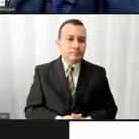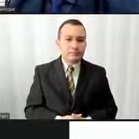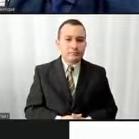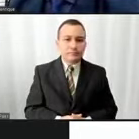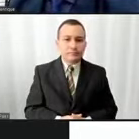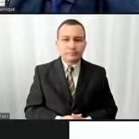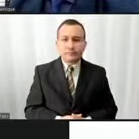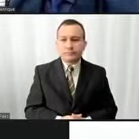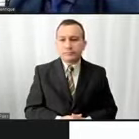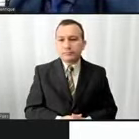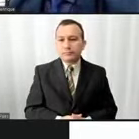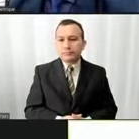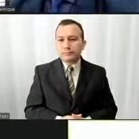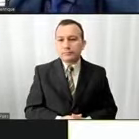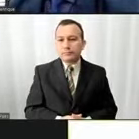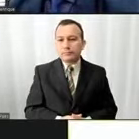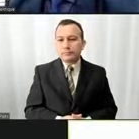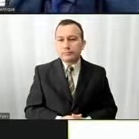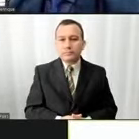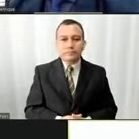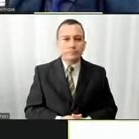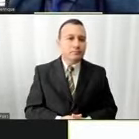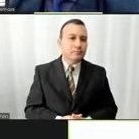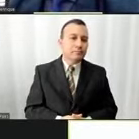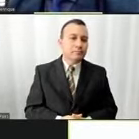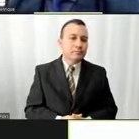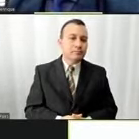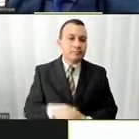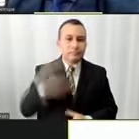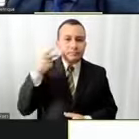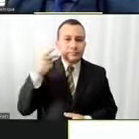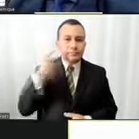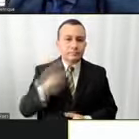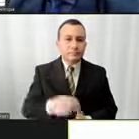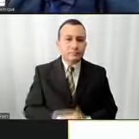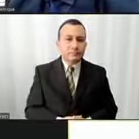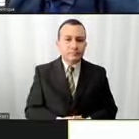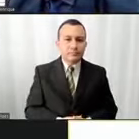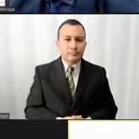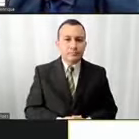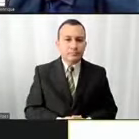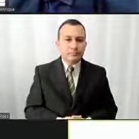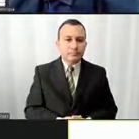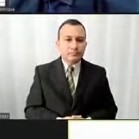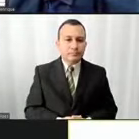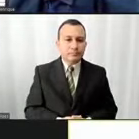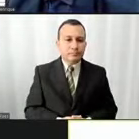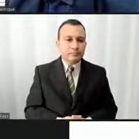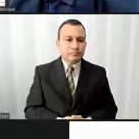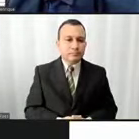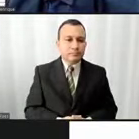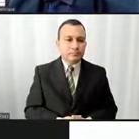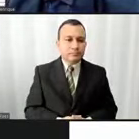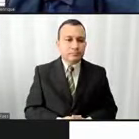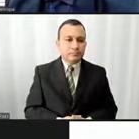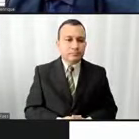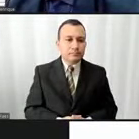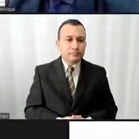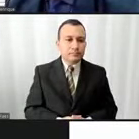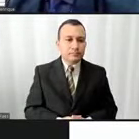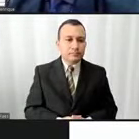Continua. Vereador, a sua. Vereadora Lá, a sua fé é hipócrita. Hipócrita, vereador. A